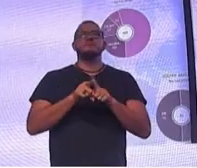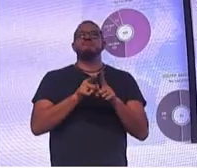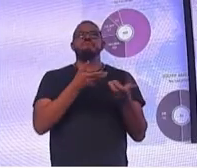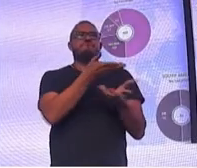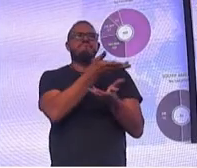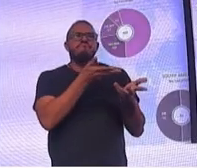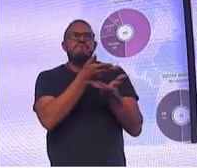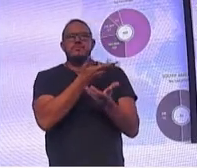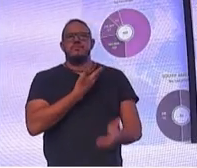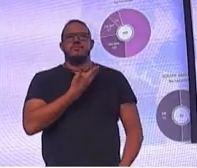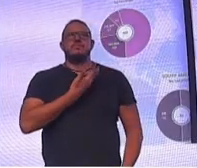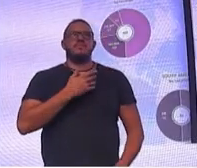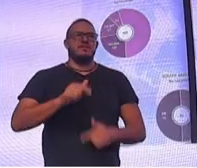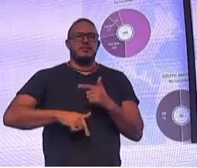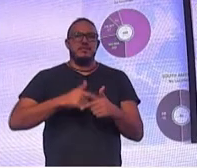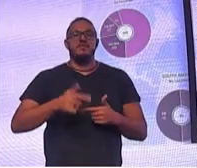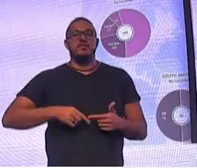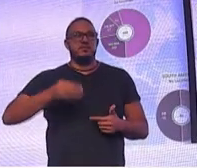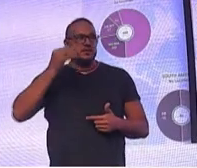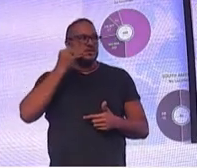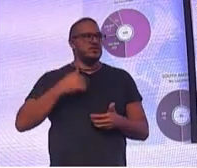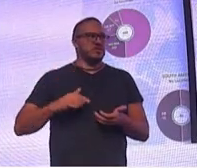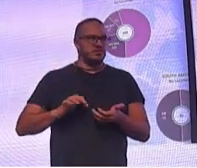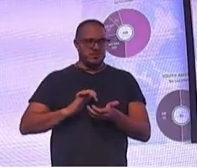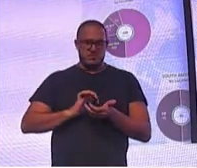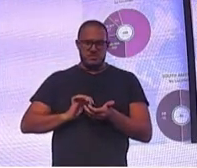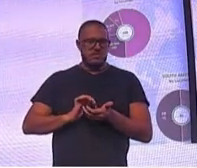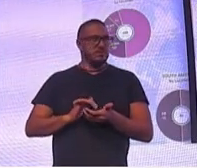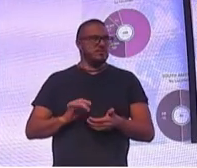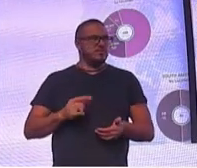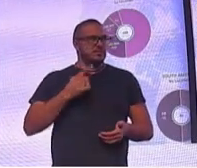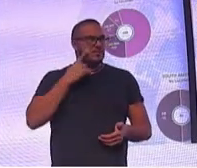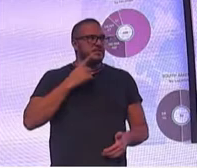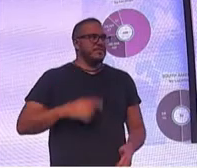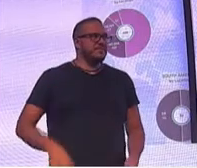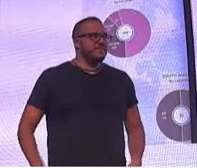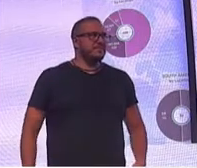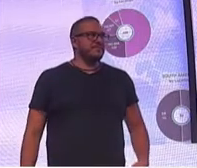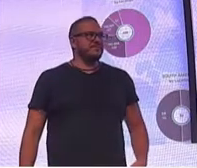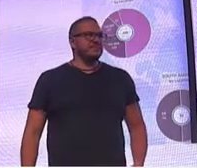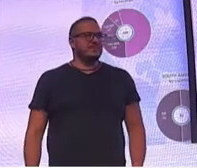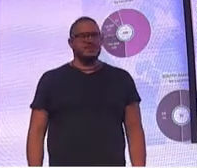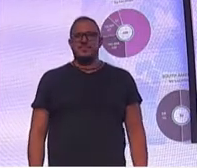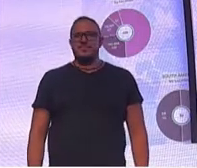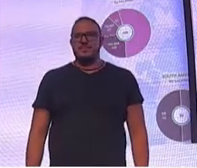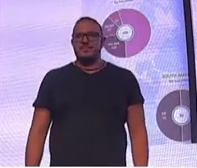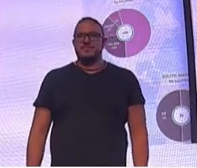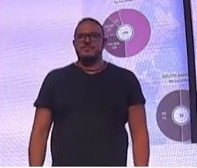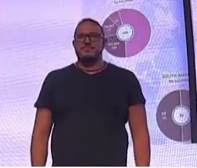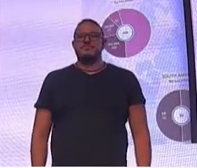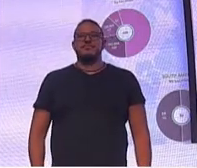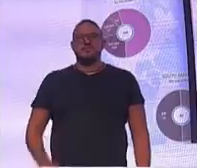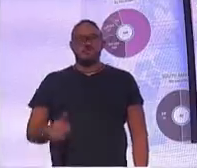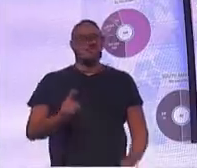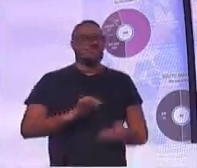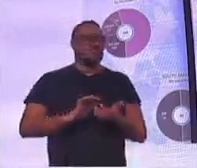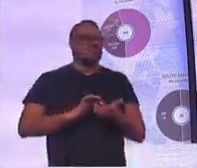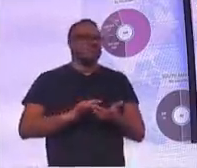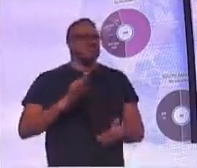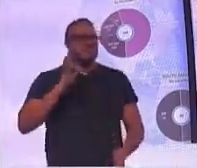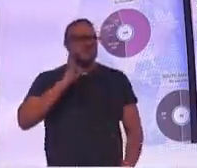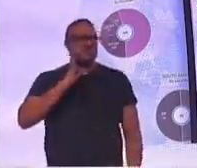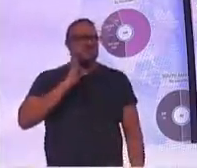trabalho. Deixa eu tentar colocar no meu celular aqui. Olha só que bacana essa ferramenta. Anotem, a ferramenta é muito legal. Ela tem uma